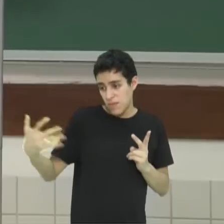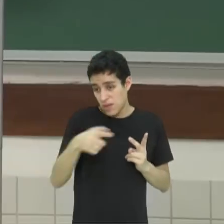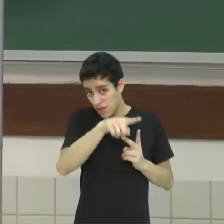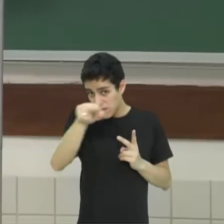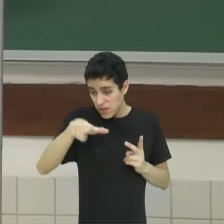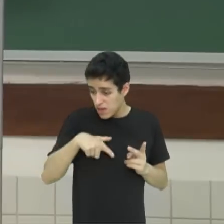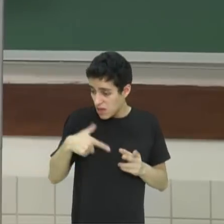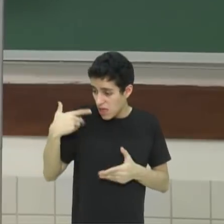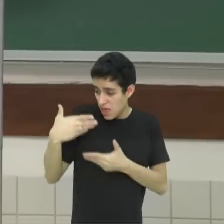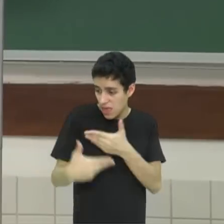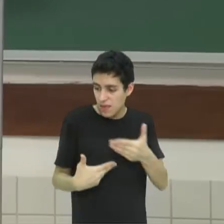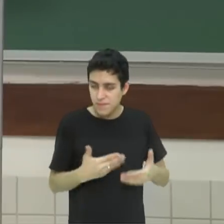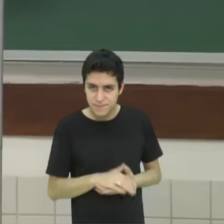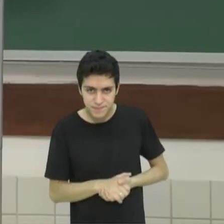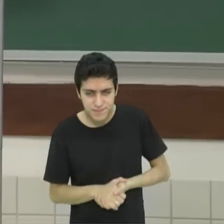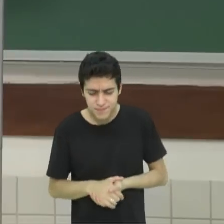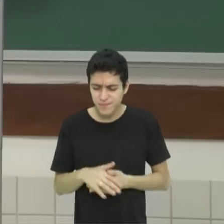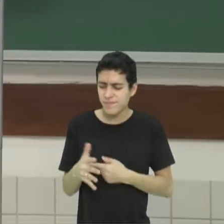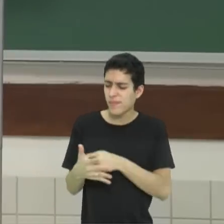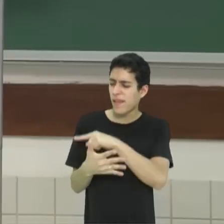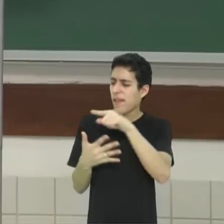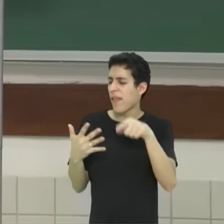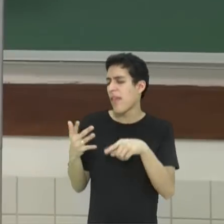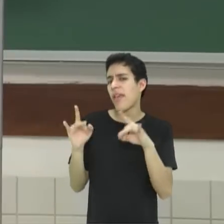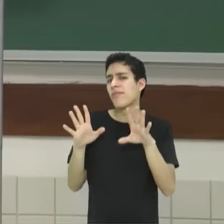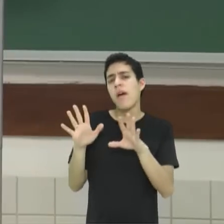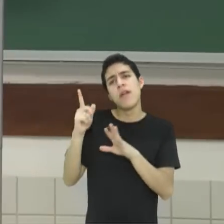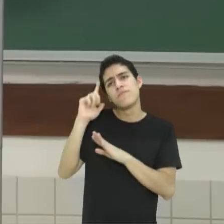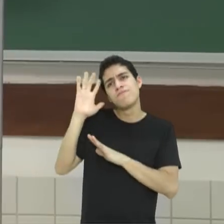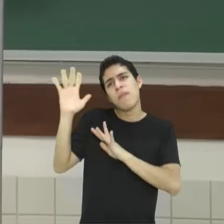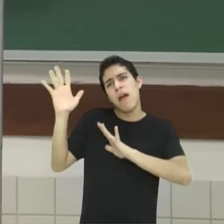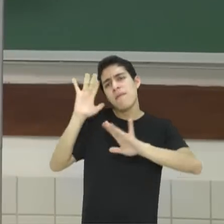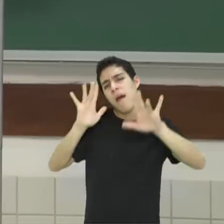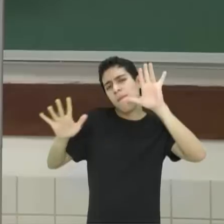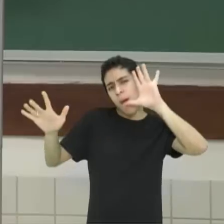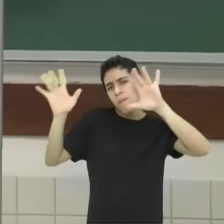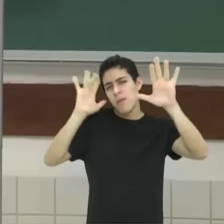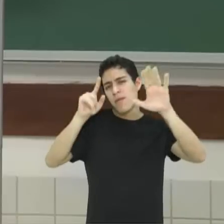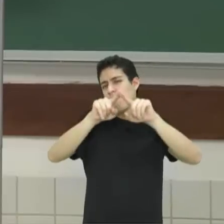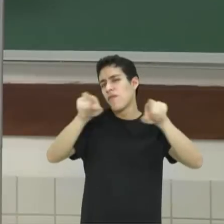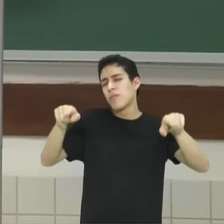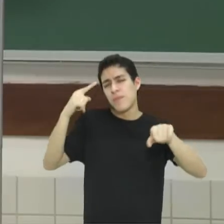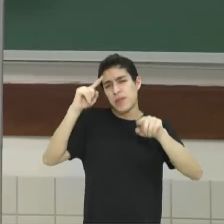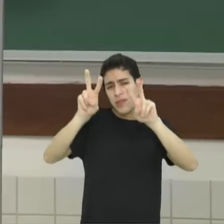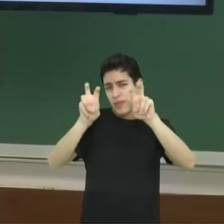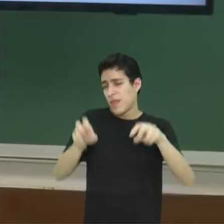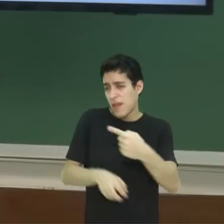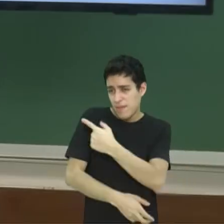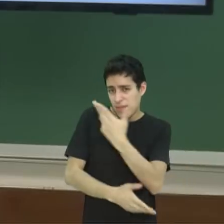tem levado? Essas questões são somente reflexões, para você pensar um pouquinho sobre isso.